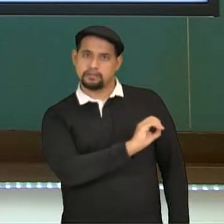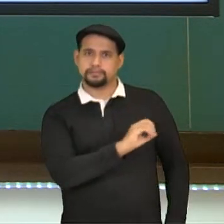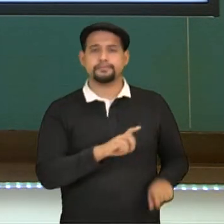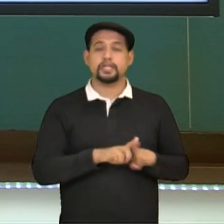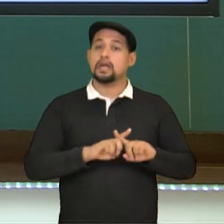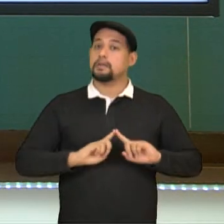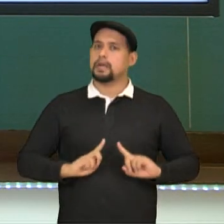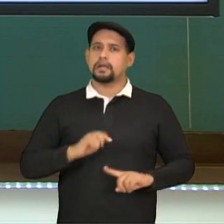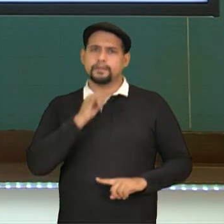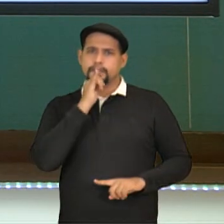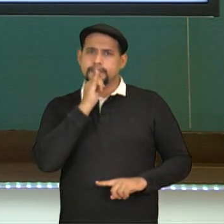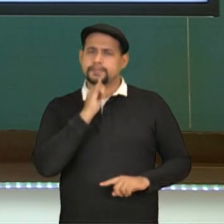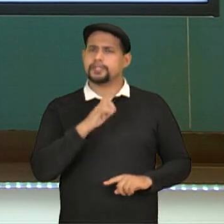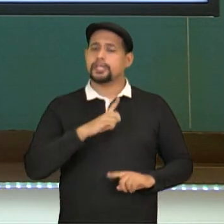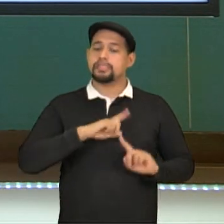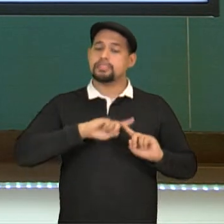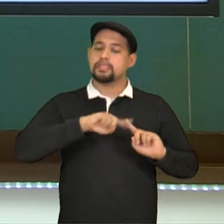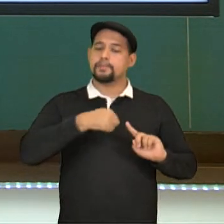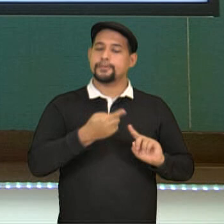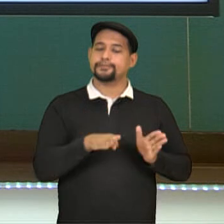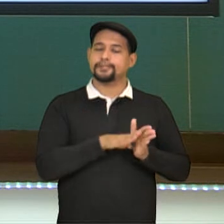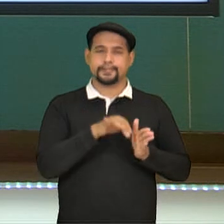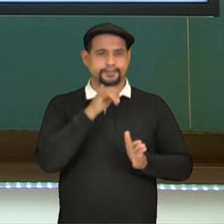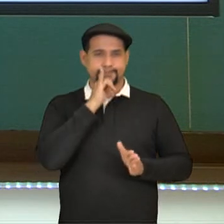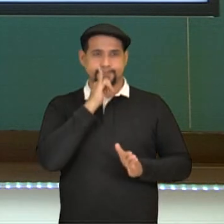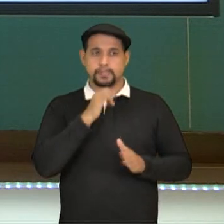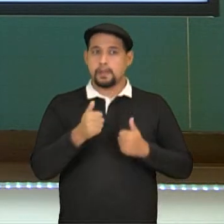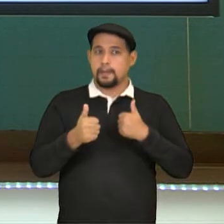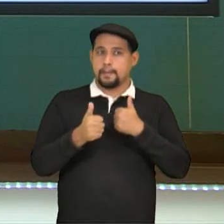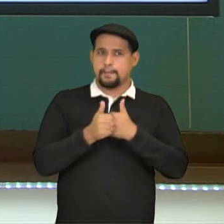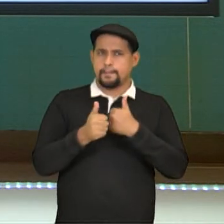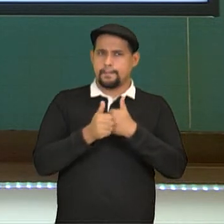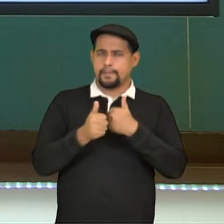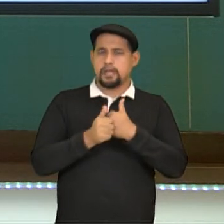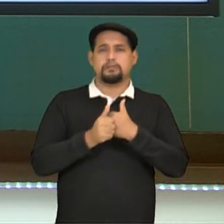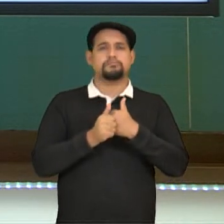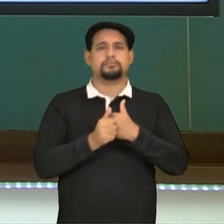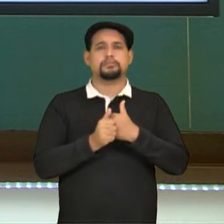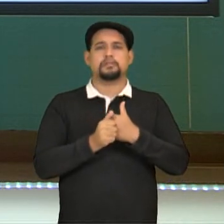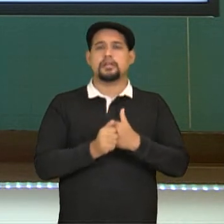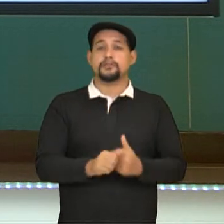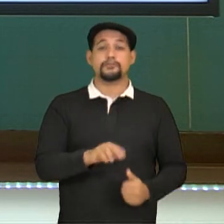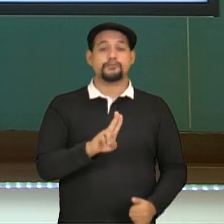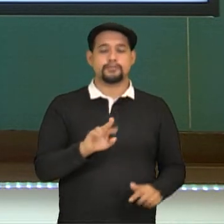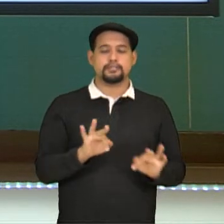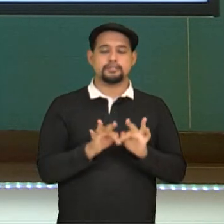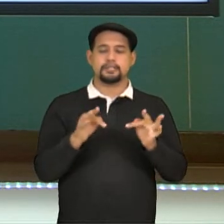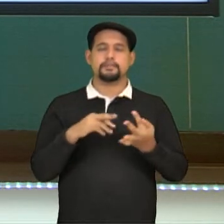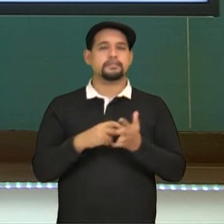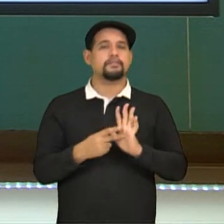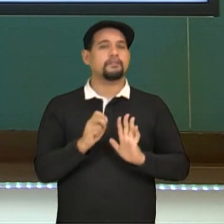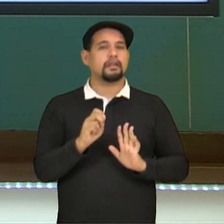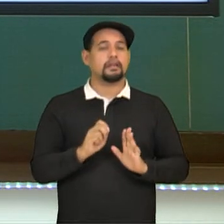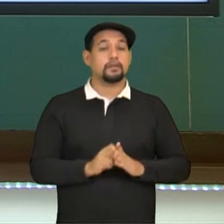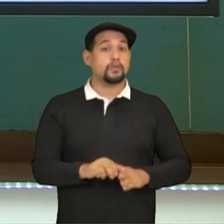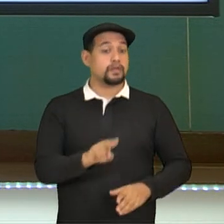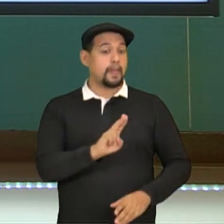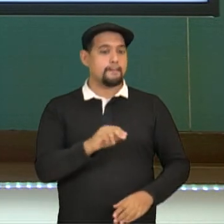A classe que vem depois, ou seja, vem ao lado da classe das unidades simples, é chamada de classe das unidades de